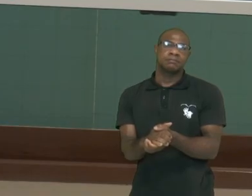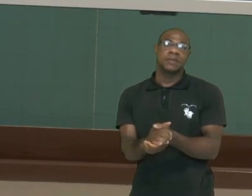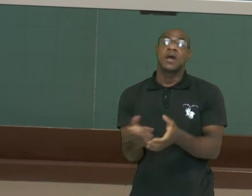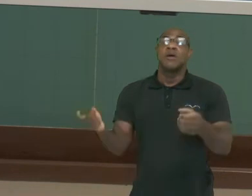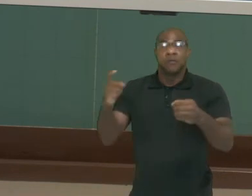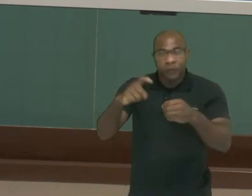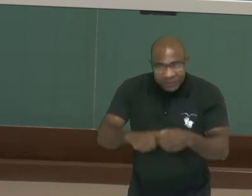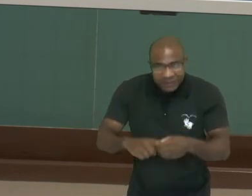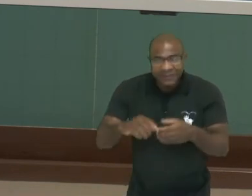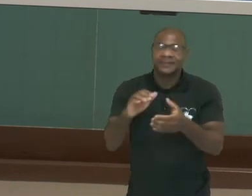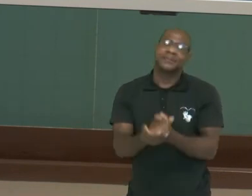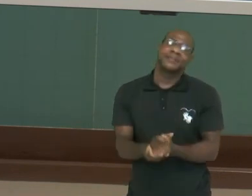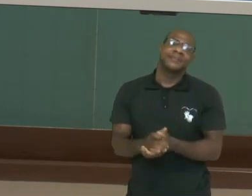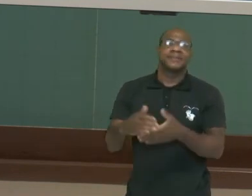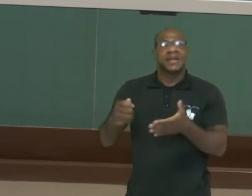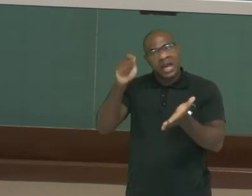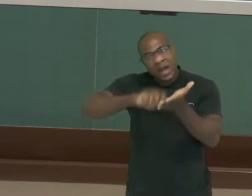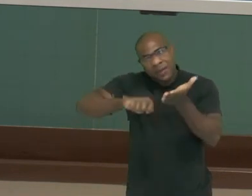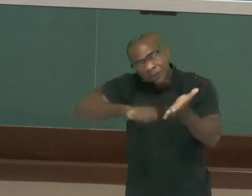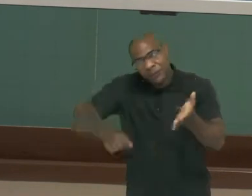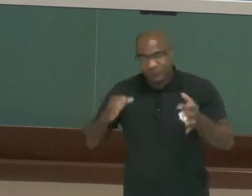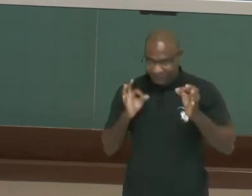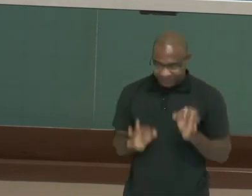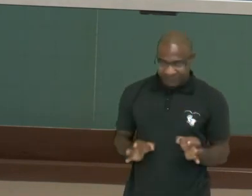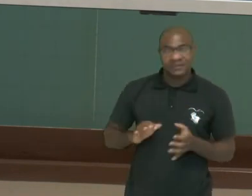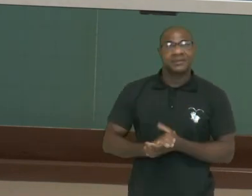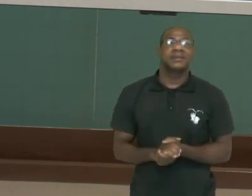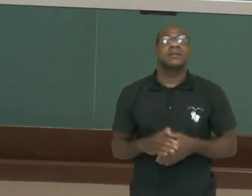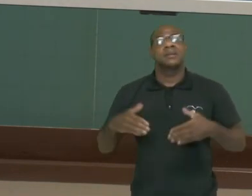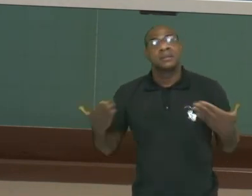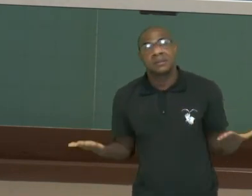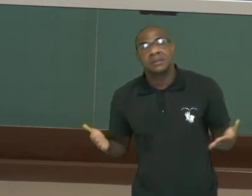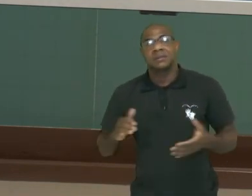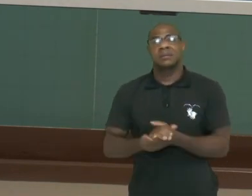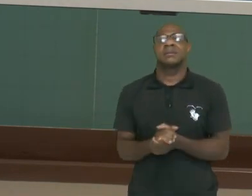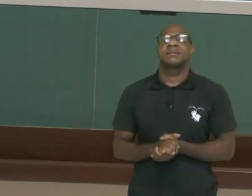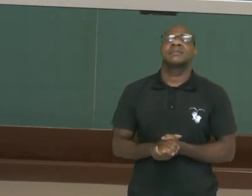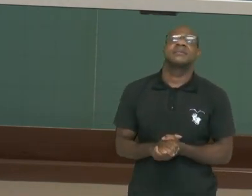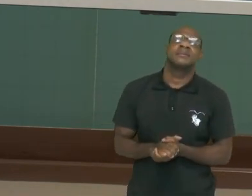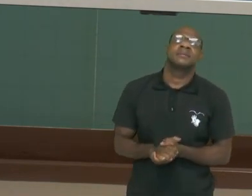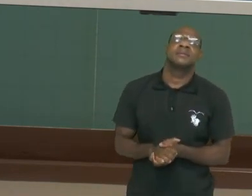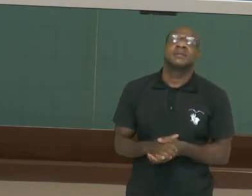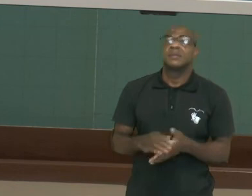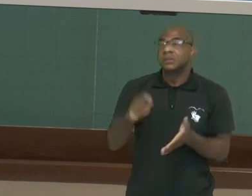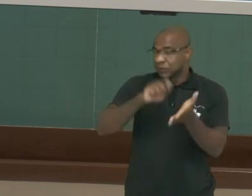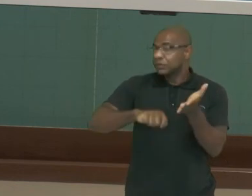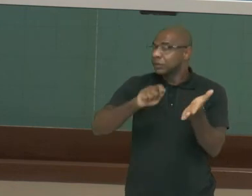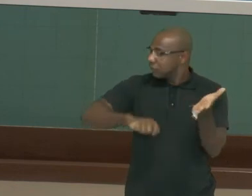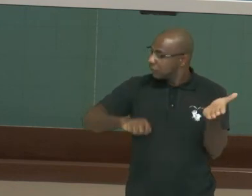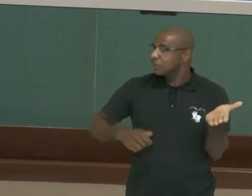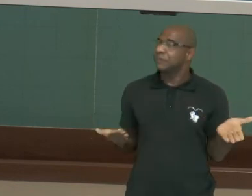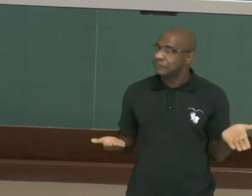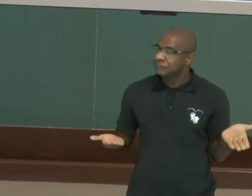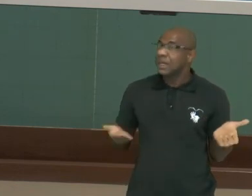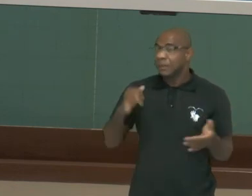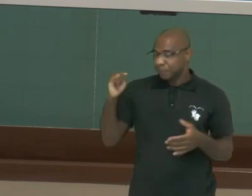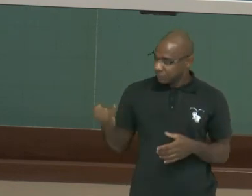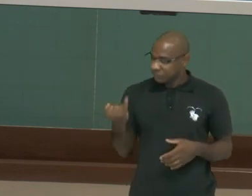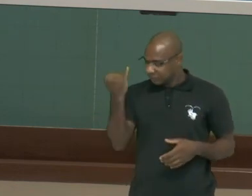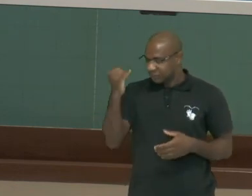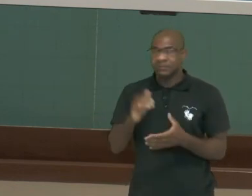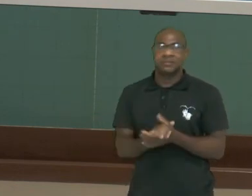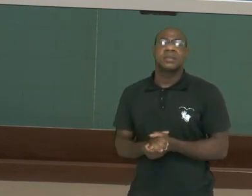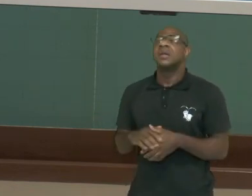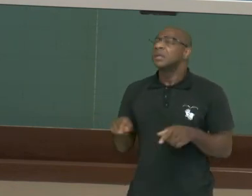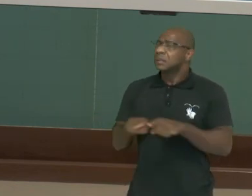Voltei, queridos. Anotou direitinho? Não esqueça, não vai desfazer dessas anotações, tá? Porque elas são muito importantes para você.